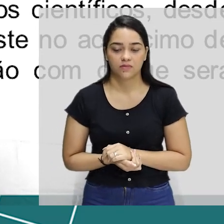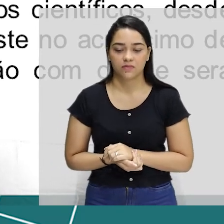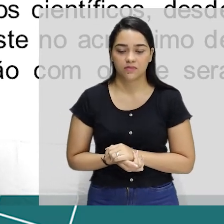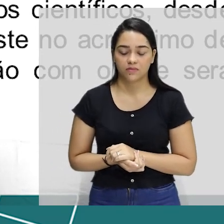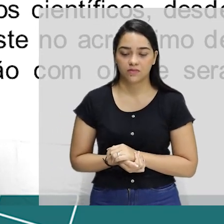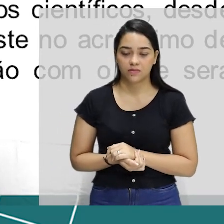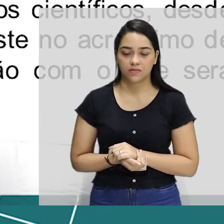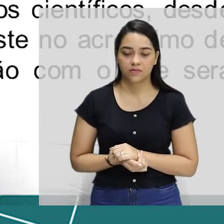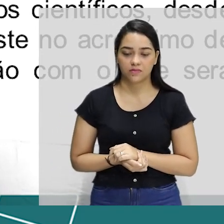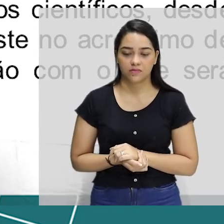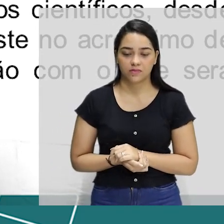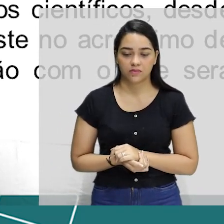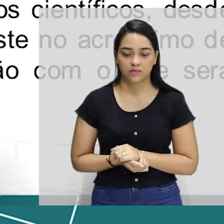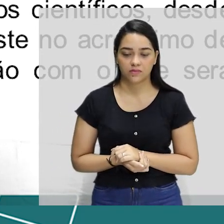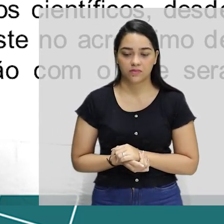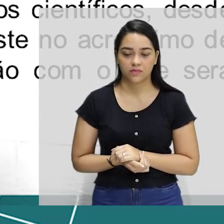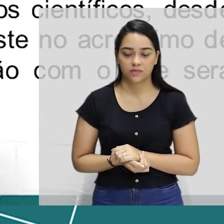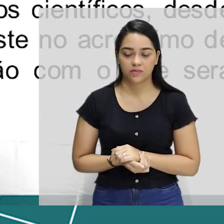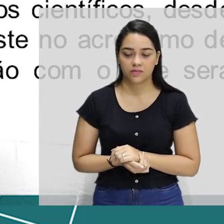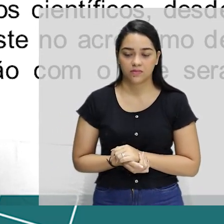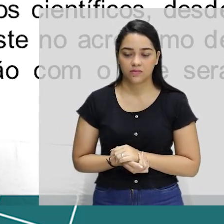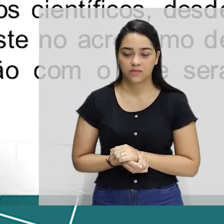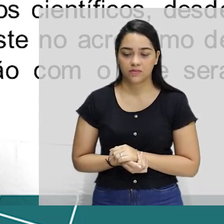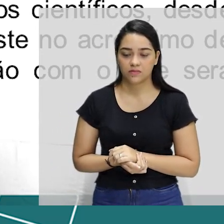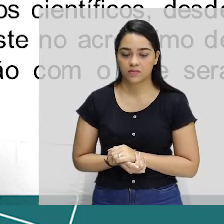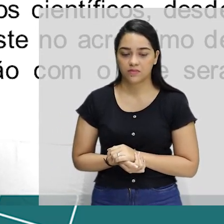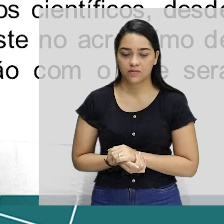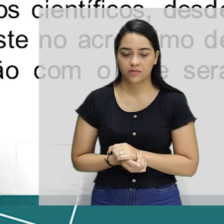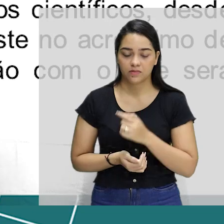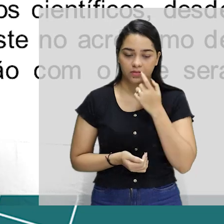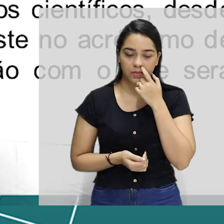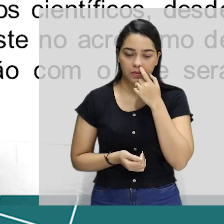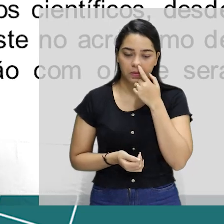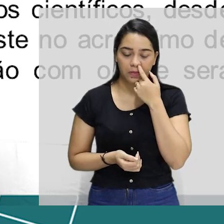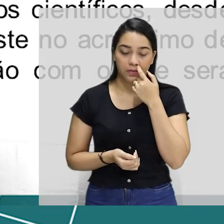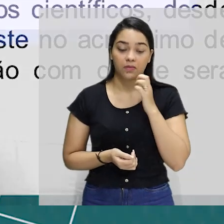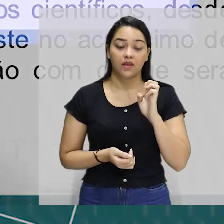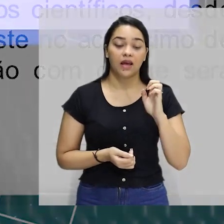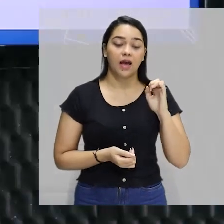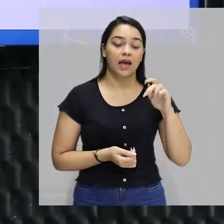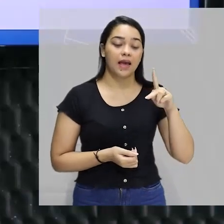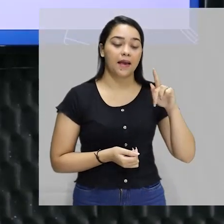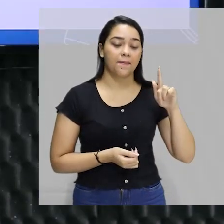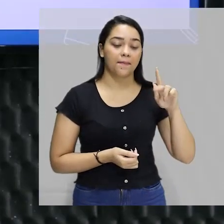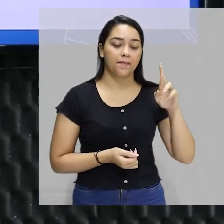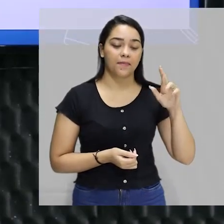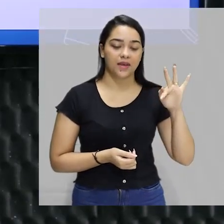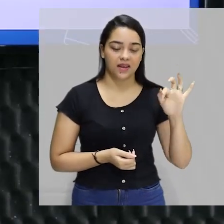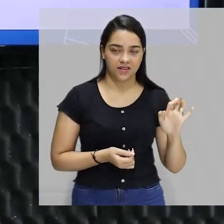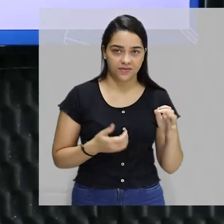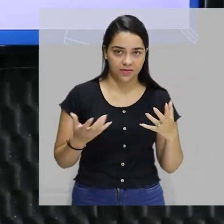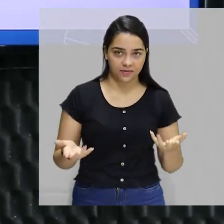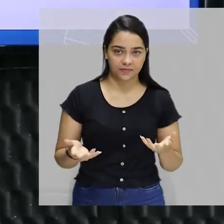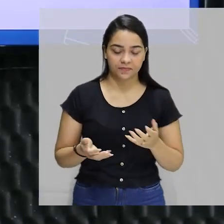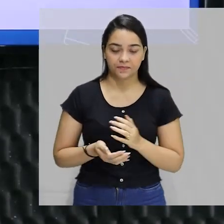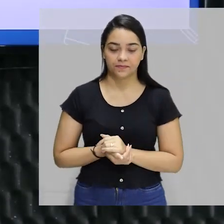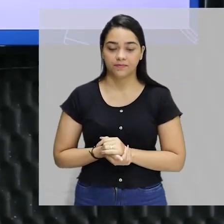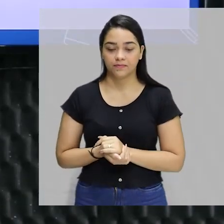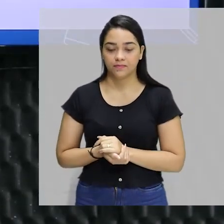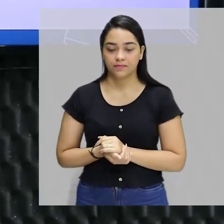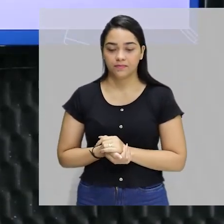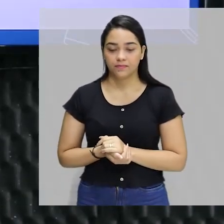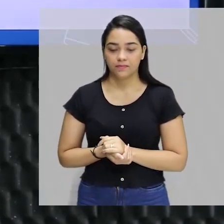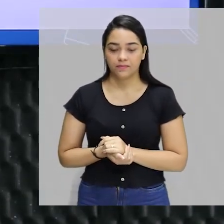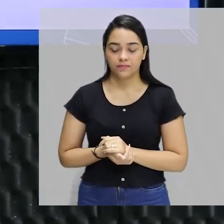original, entretanto, com a utilização de outras palavras. A epígrafe é o recurso bastante utilizado